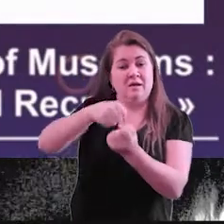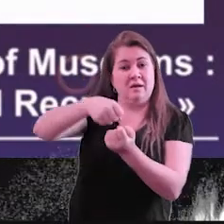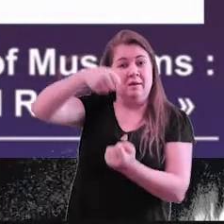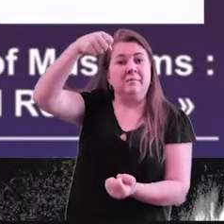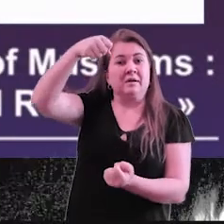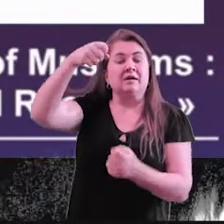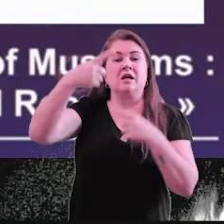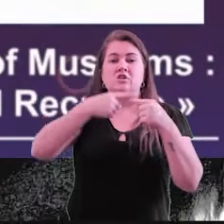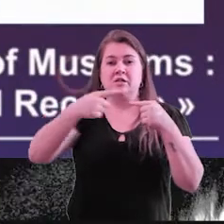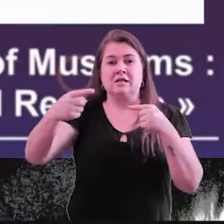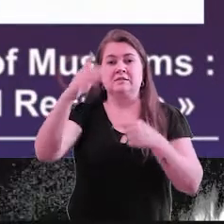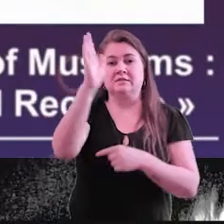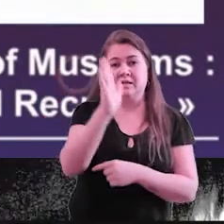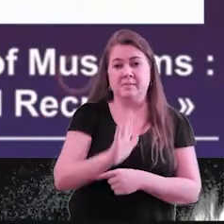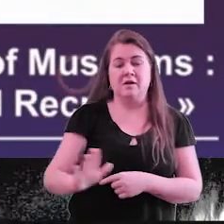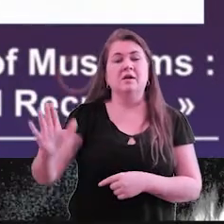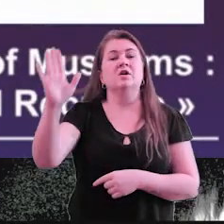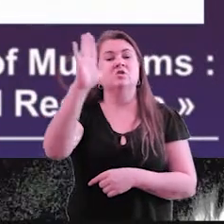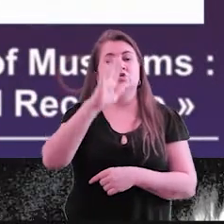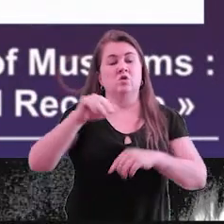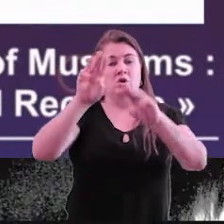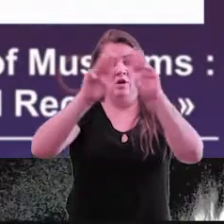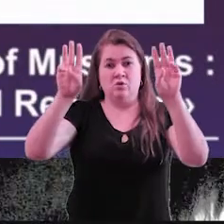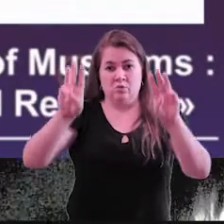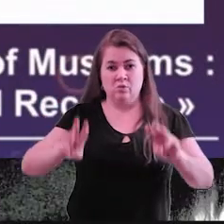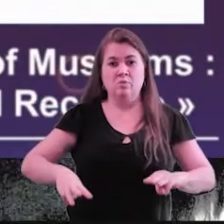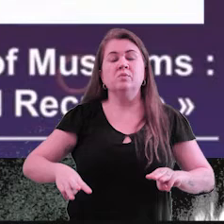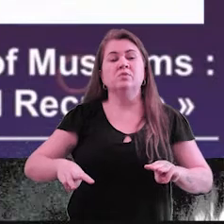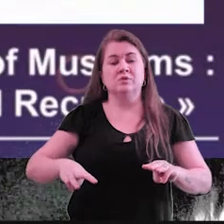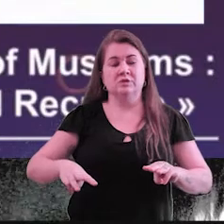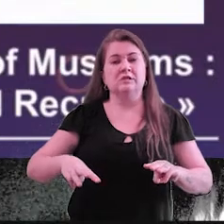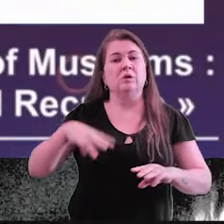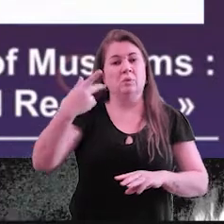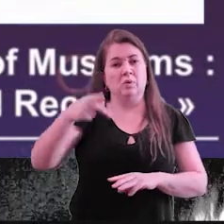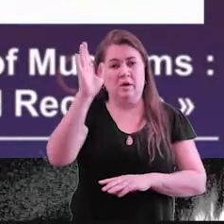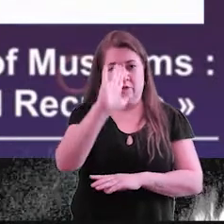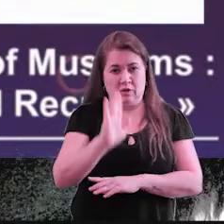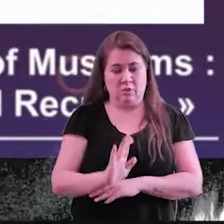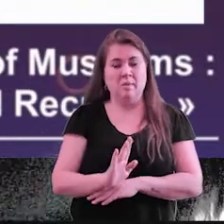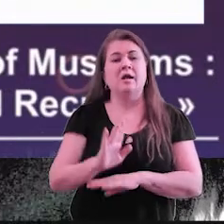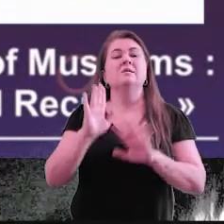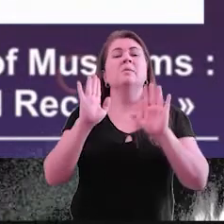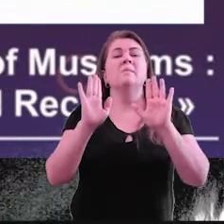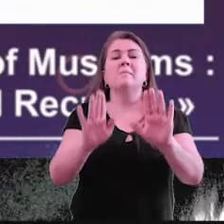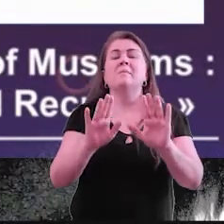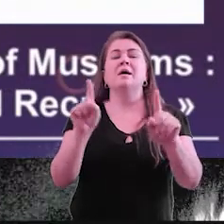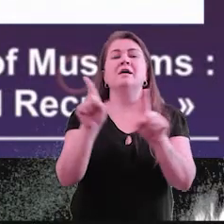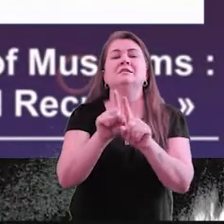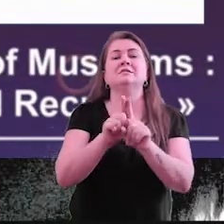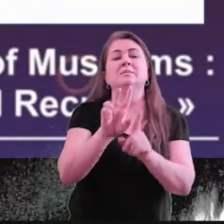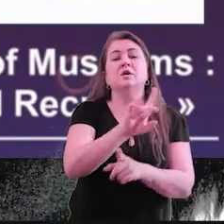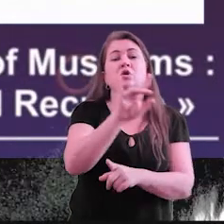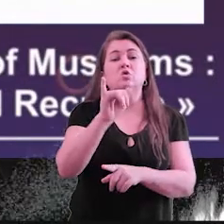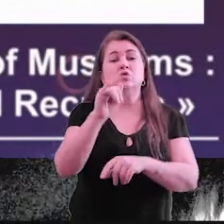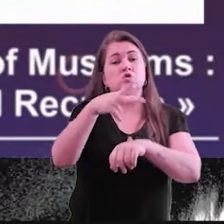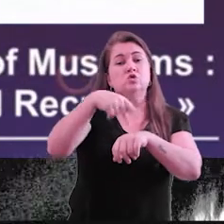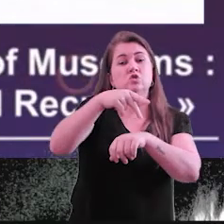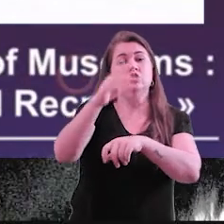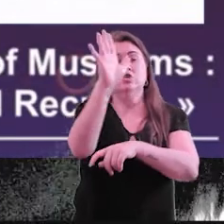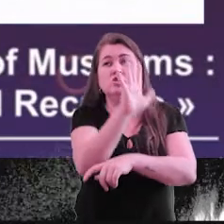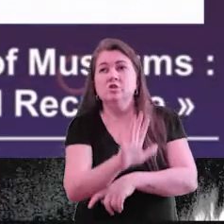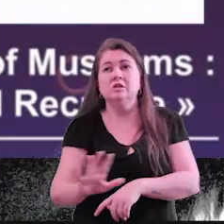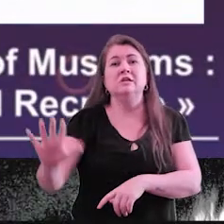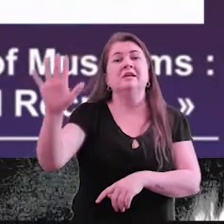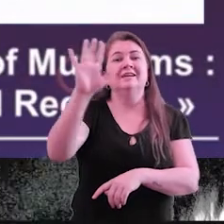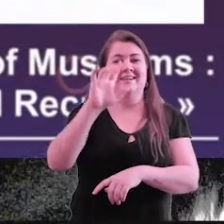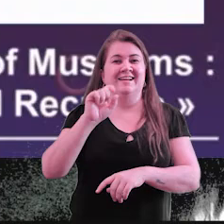no Brasil, mas também, né, do Dia Internacional dos Museus, é esse ser humano, assim, figura de um ser humano usando